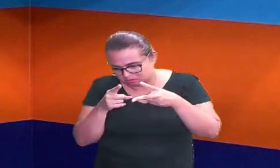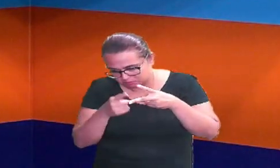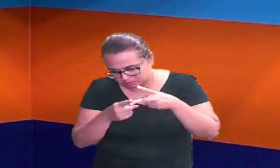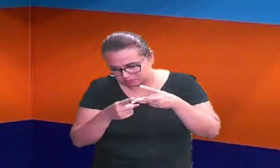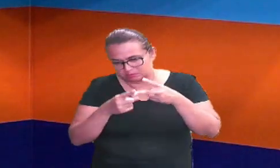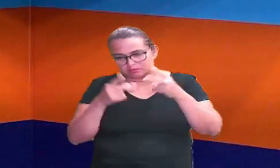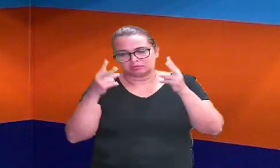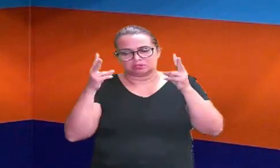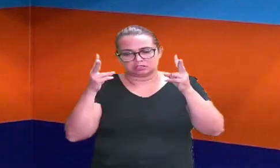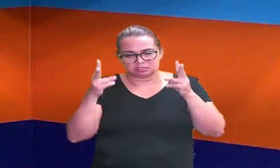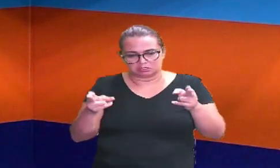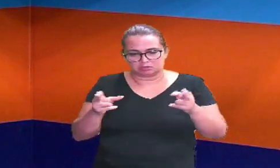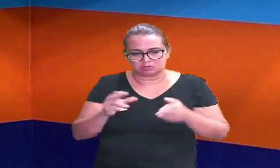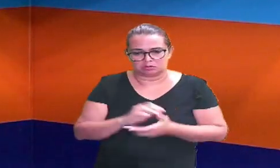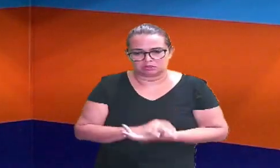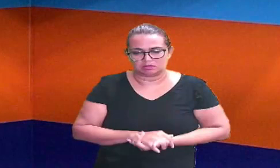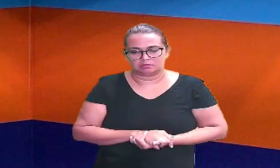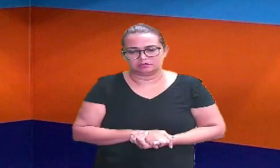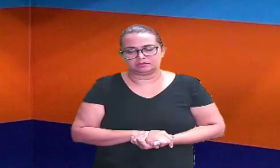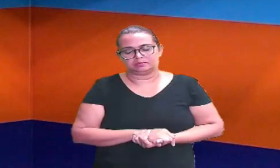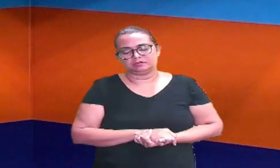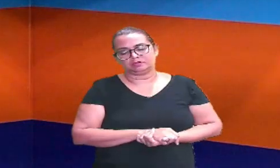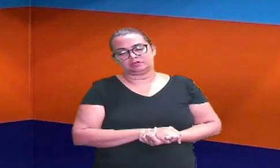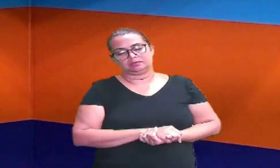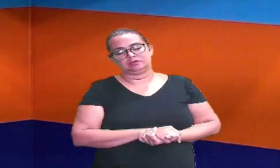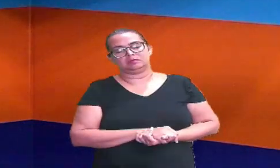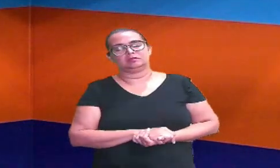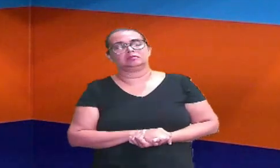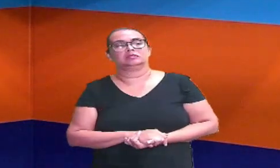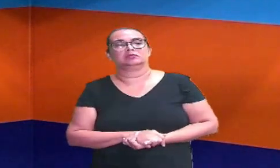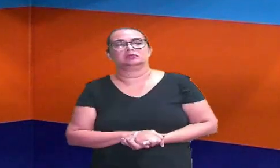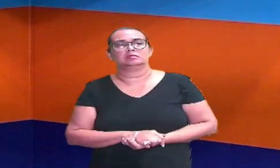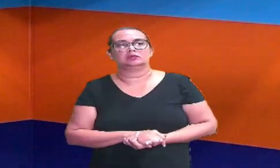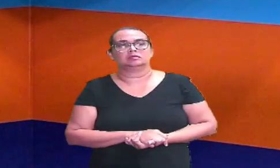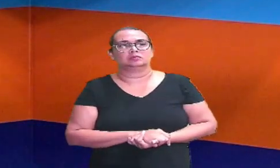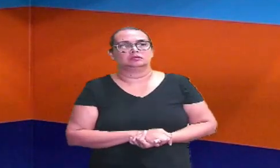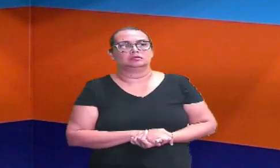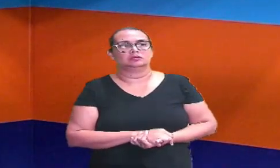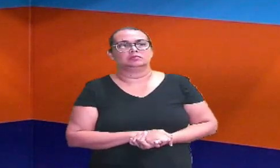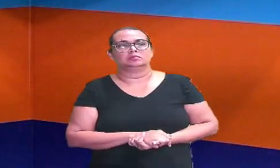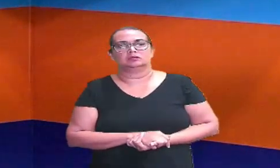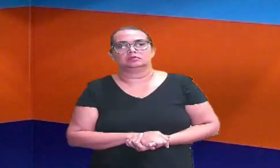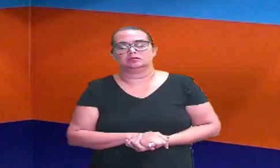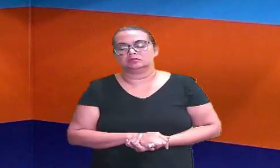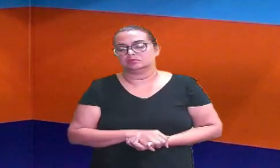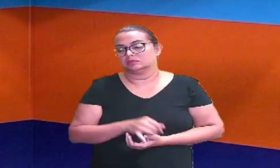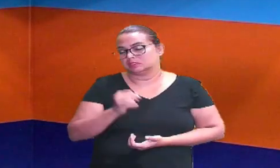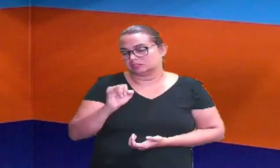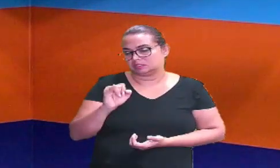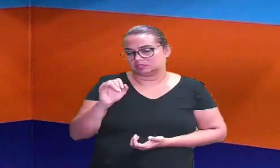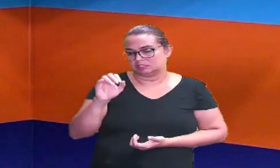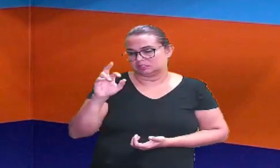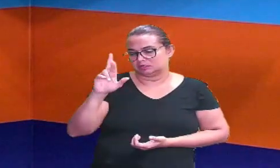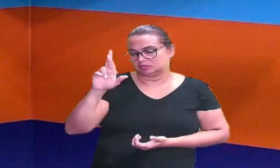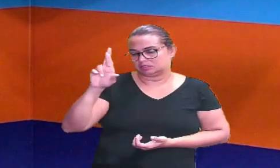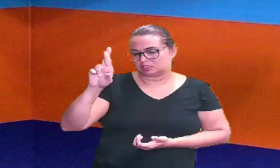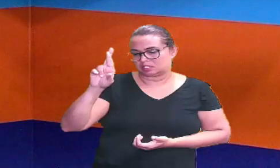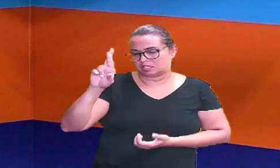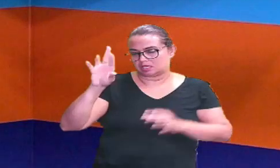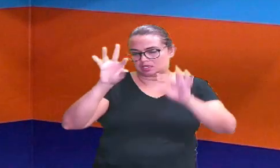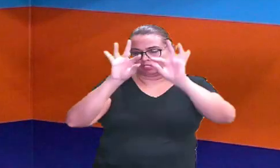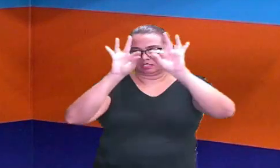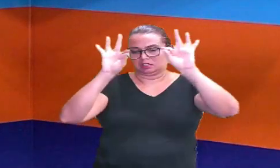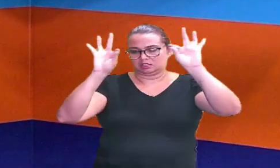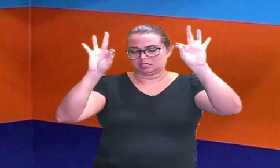medida. Olha que interessante, deixa eu te mostrar. Se eu pegar a retinha R e descer a